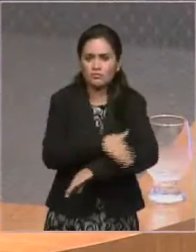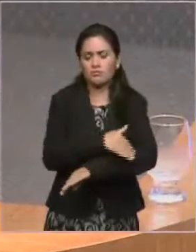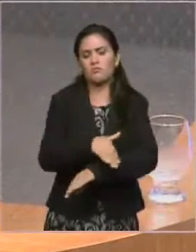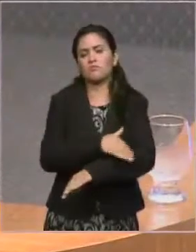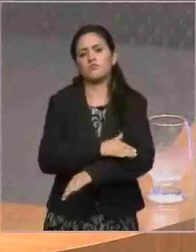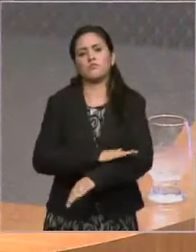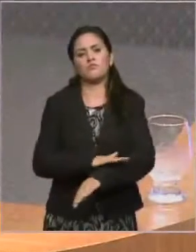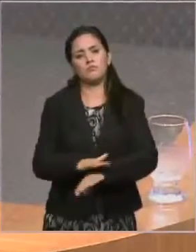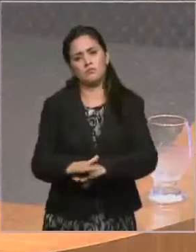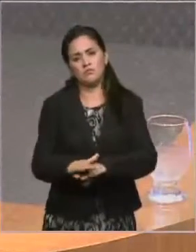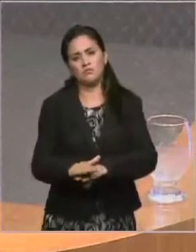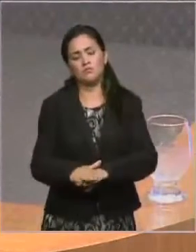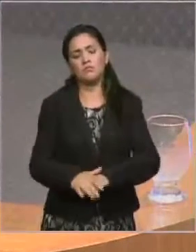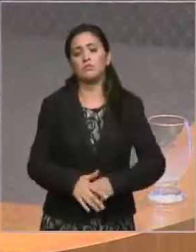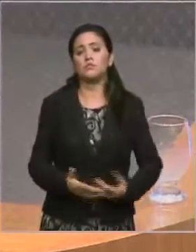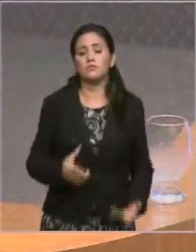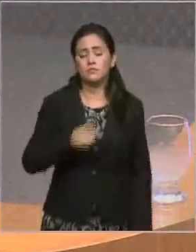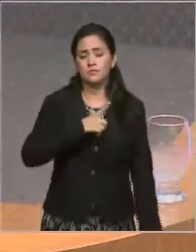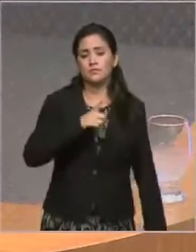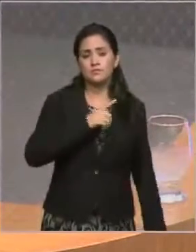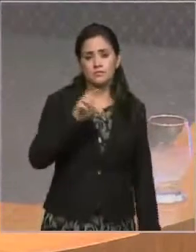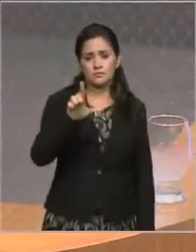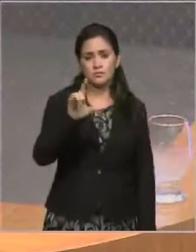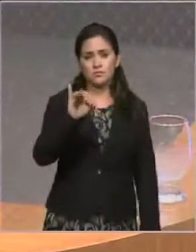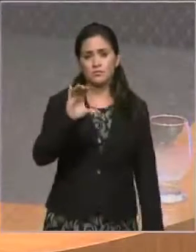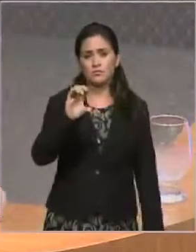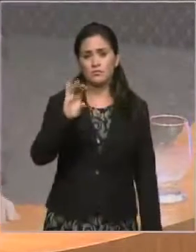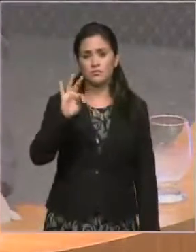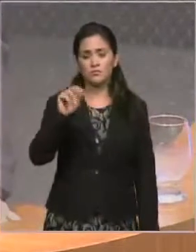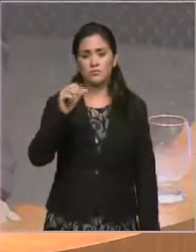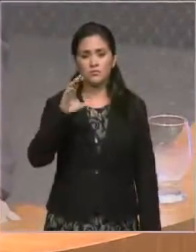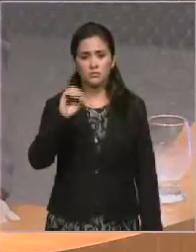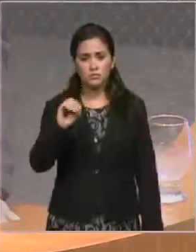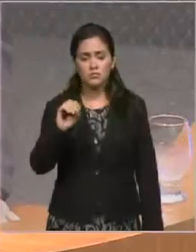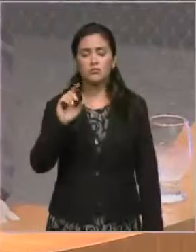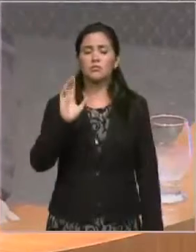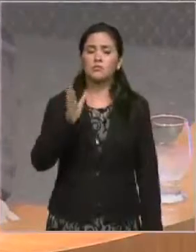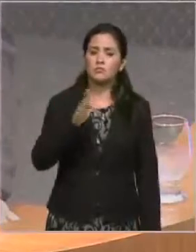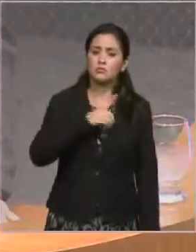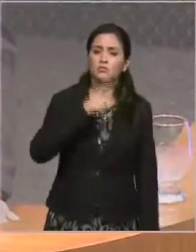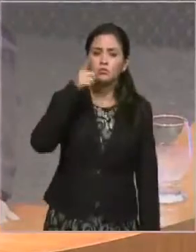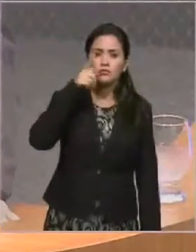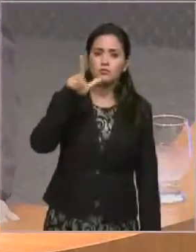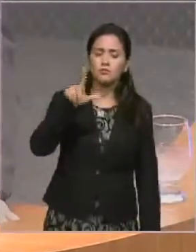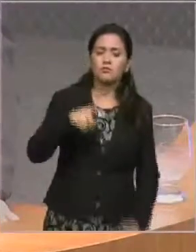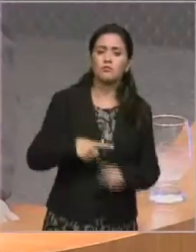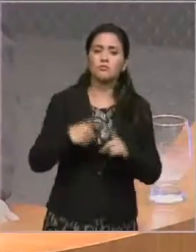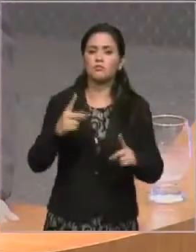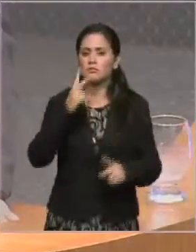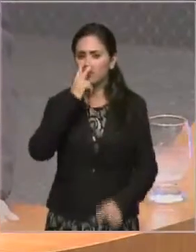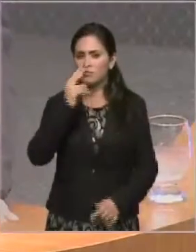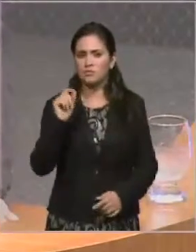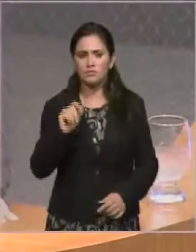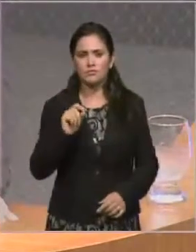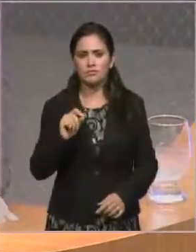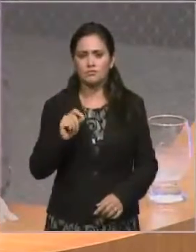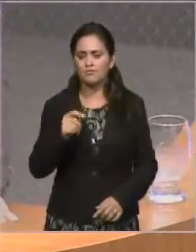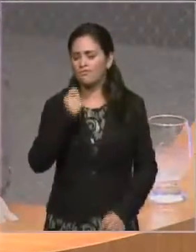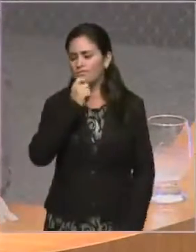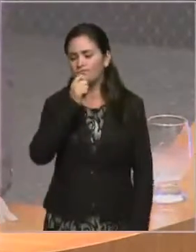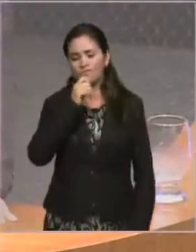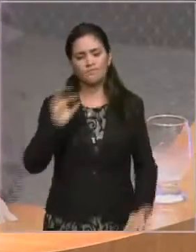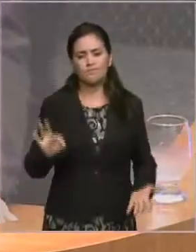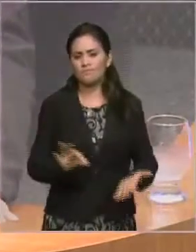vencedor, mas me parece que vai ser chamada a segunda colocada e a licitação ainda não foi concluída, o contrato ainda não foi